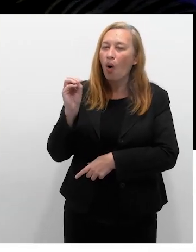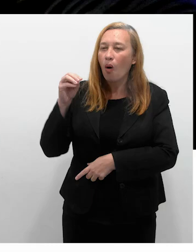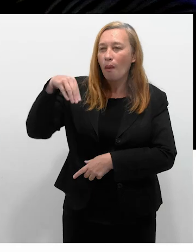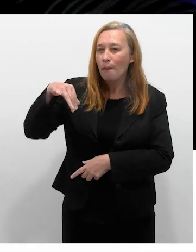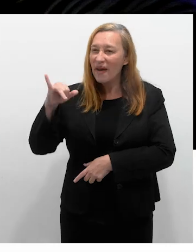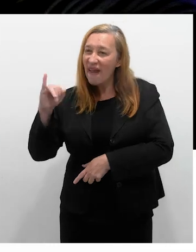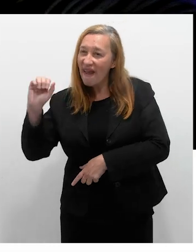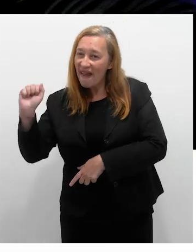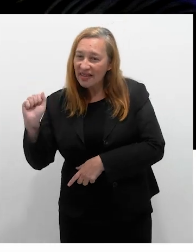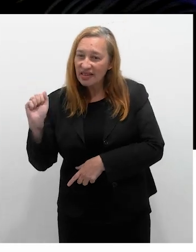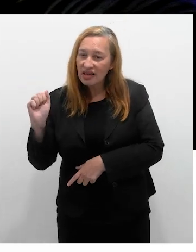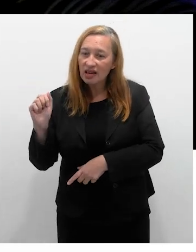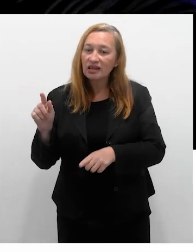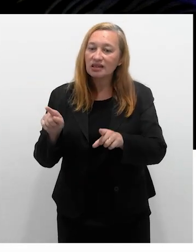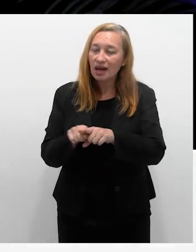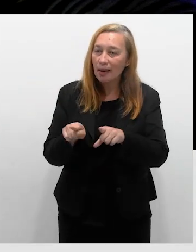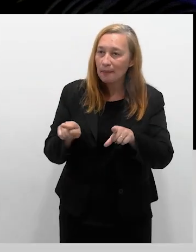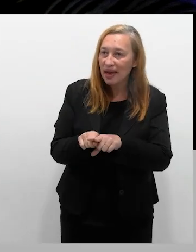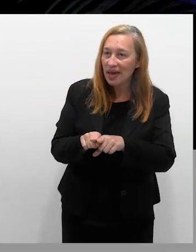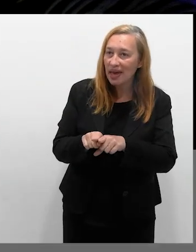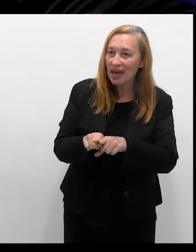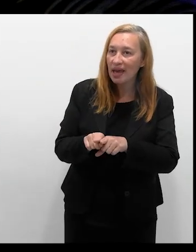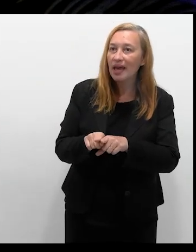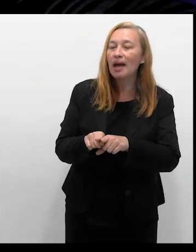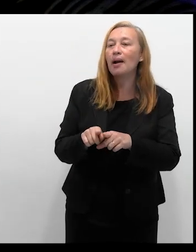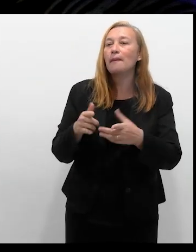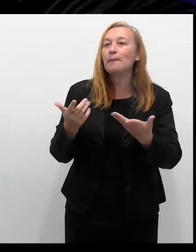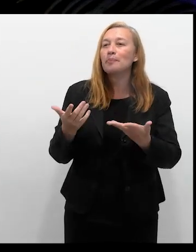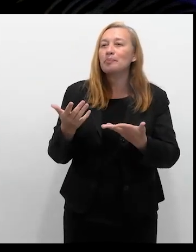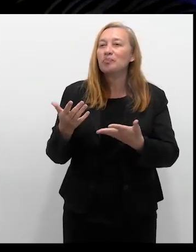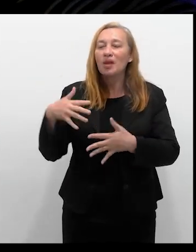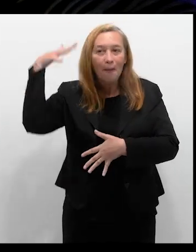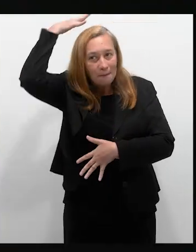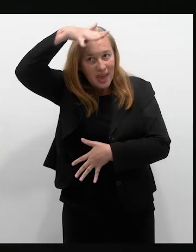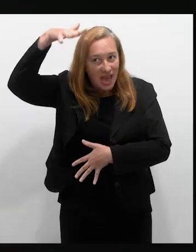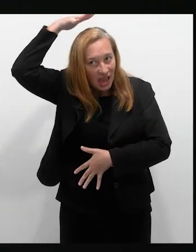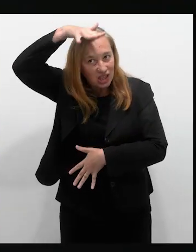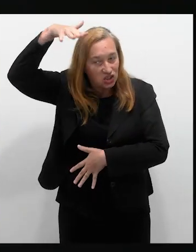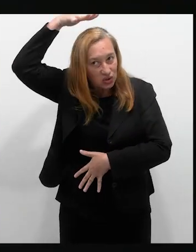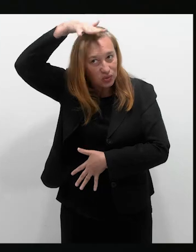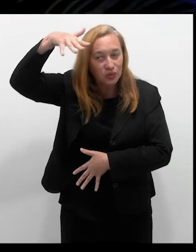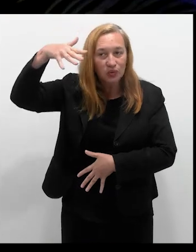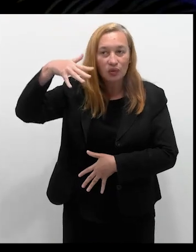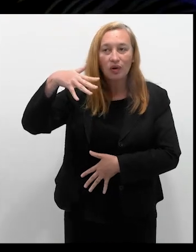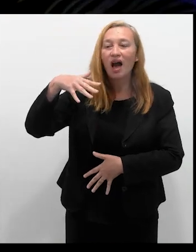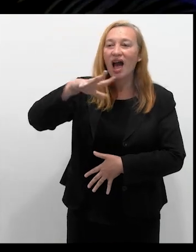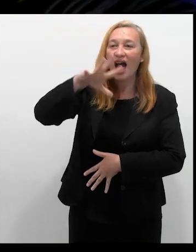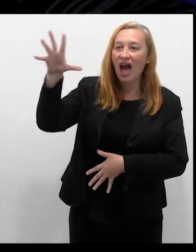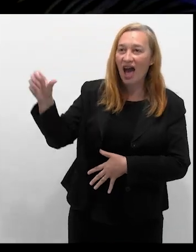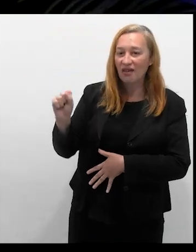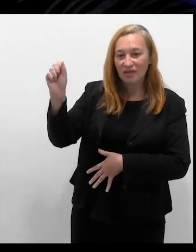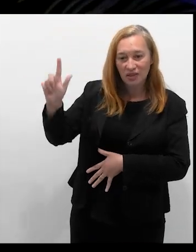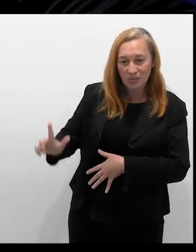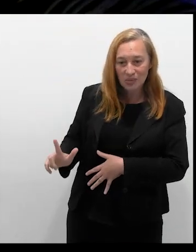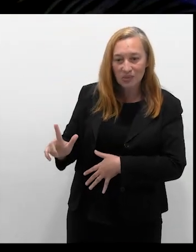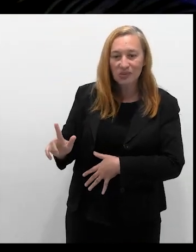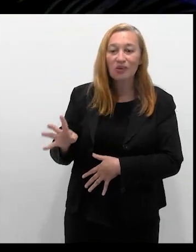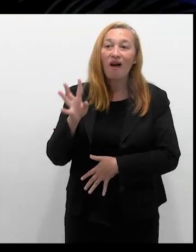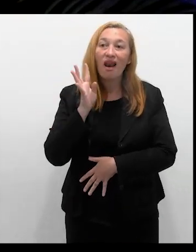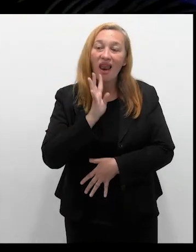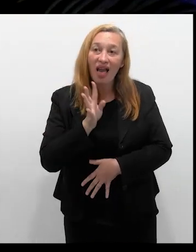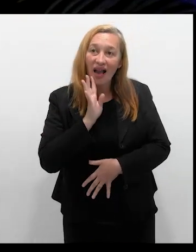México. Não vou lembrar todos. Mas são 15, maravilhoso. mas só esses que você África falou. do Sul. Olha, então, que